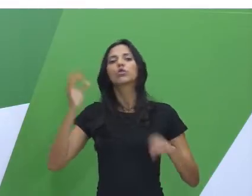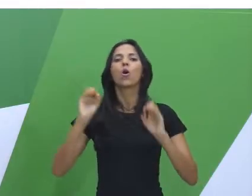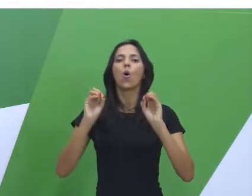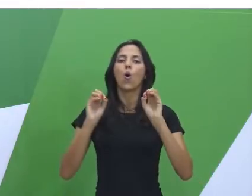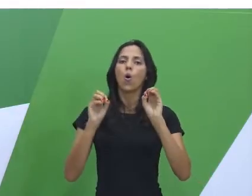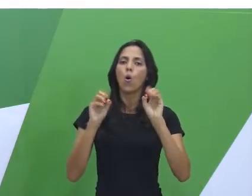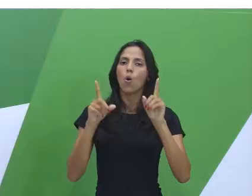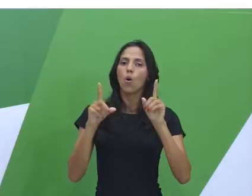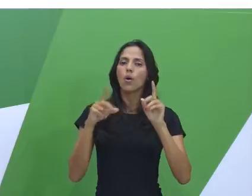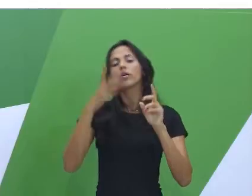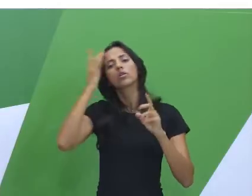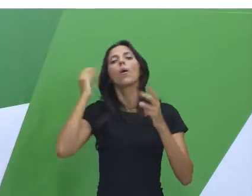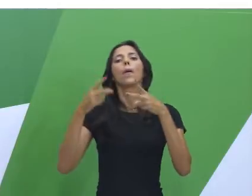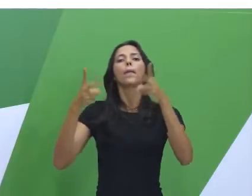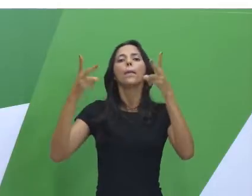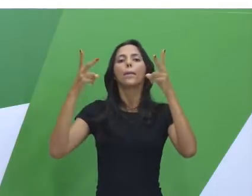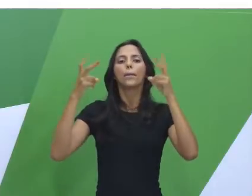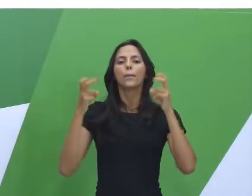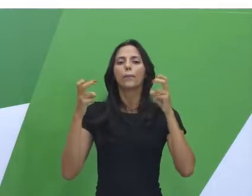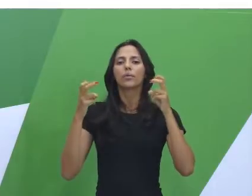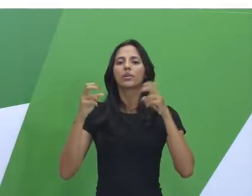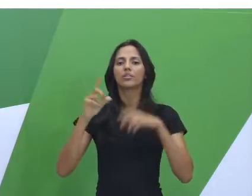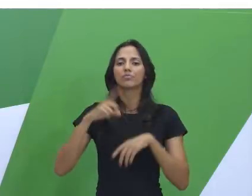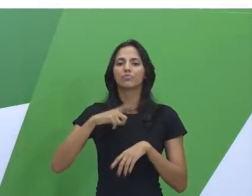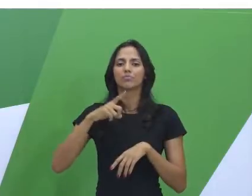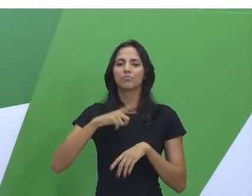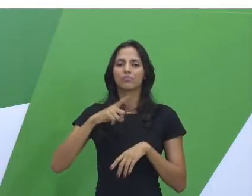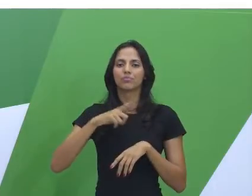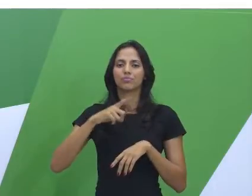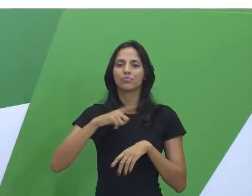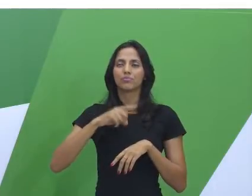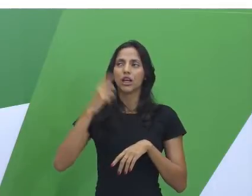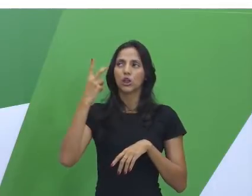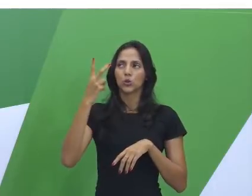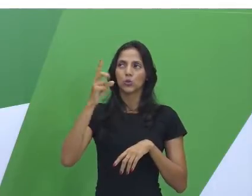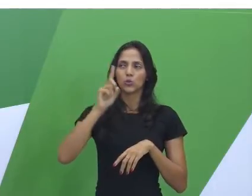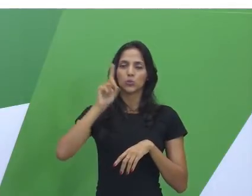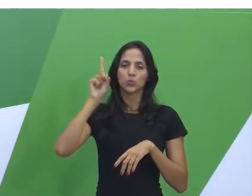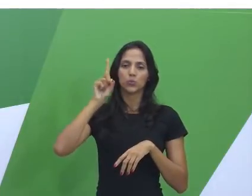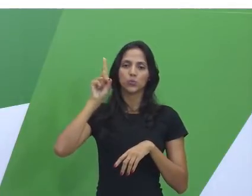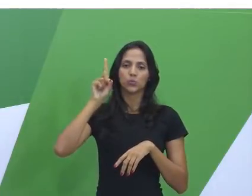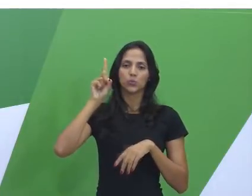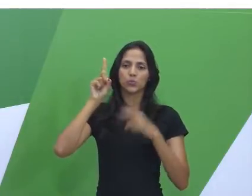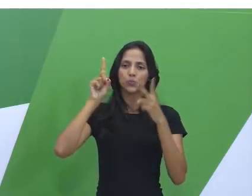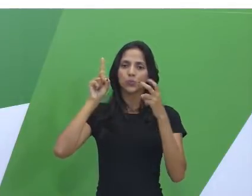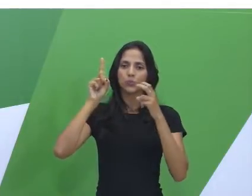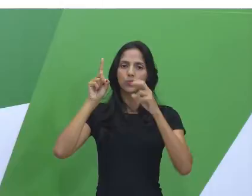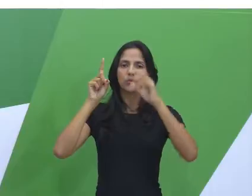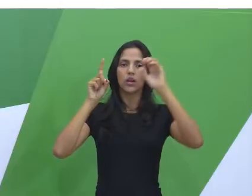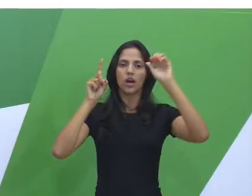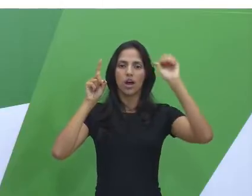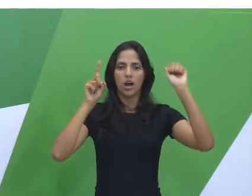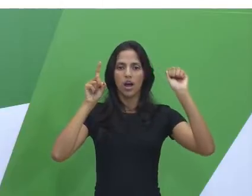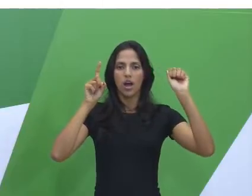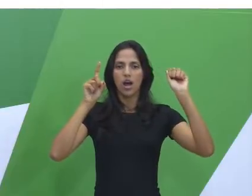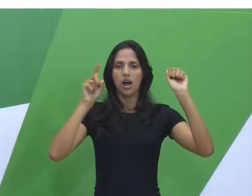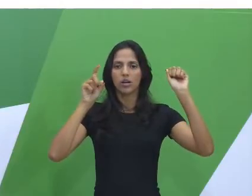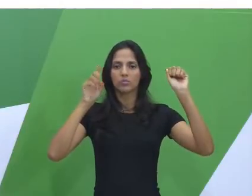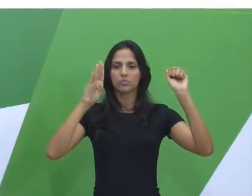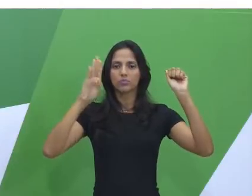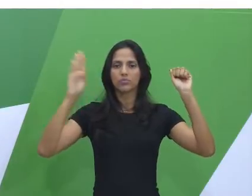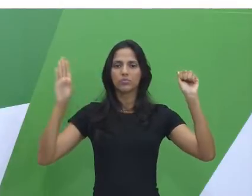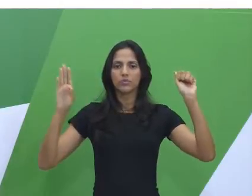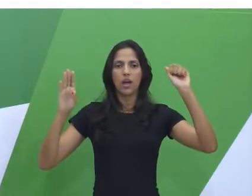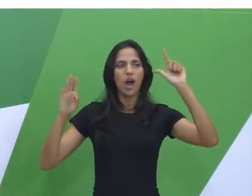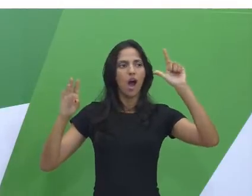Ok? Então aí nós temos 2 angulações. A angulação referendo a alfa e a angulação em relação a beta.